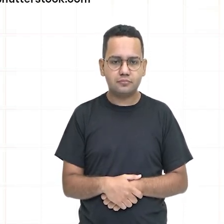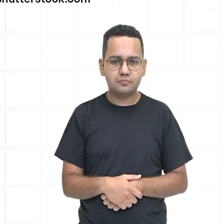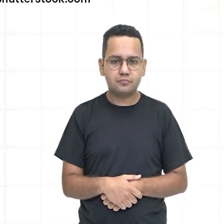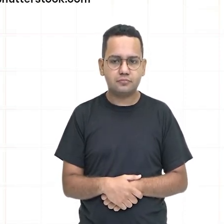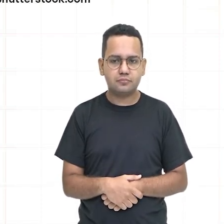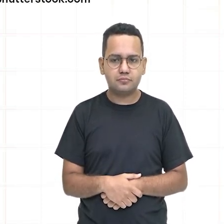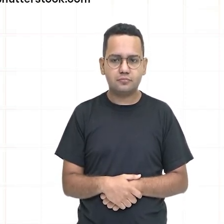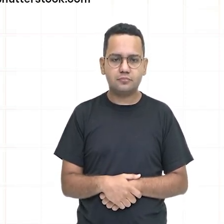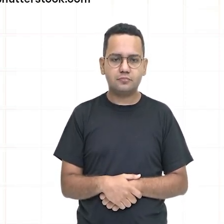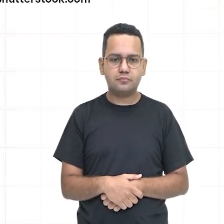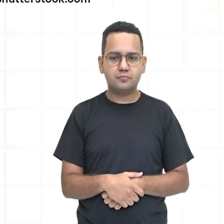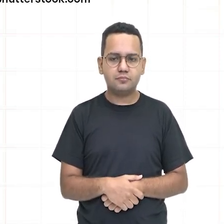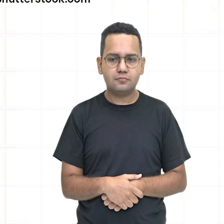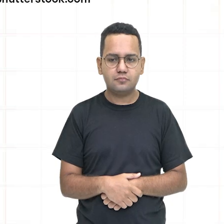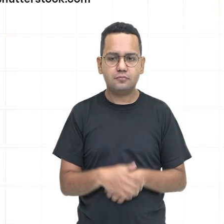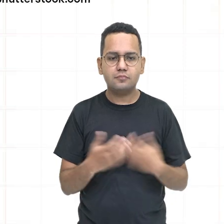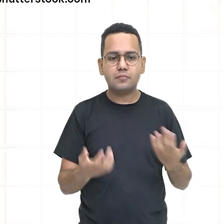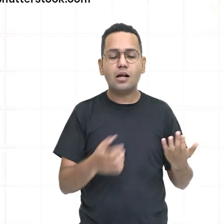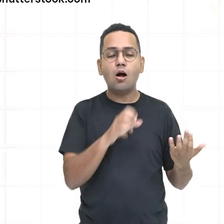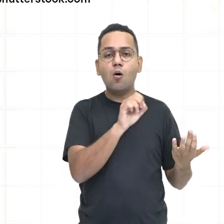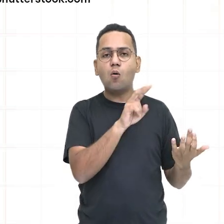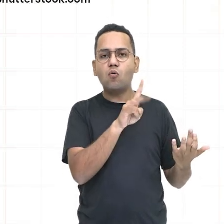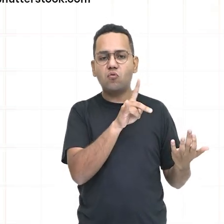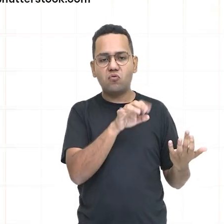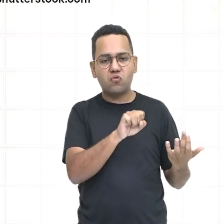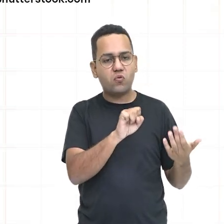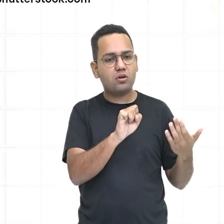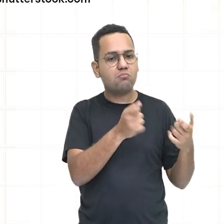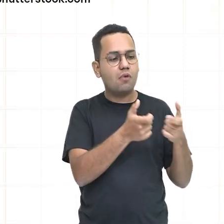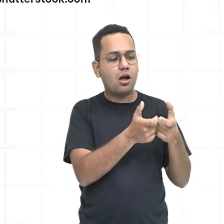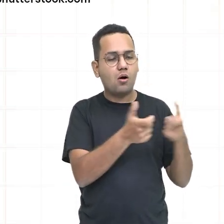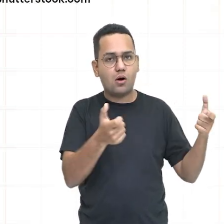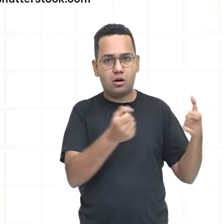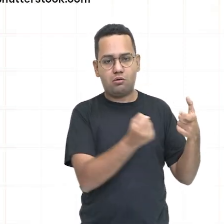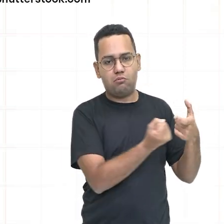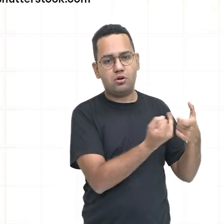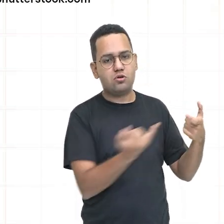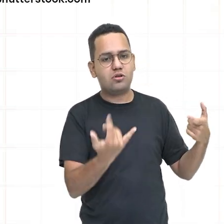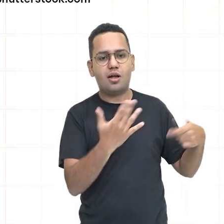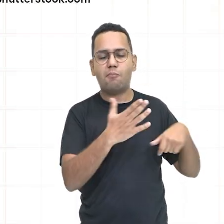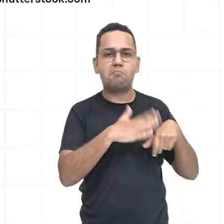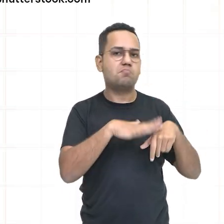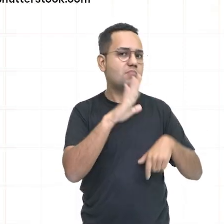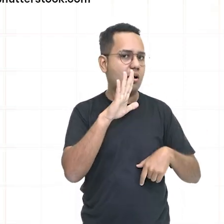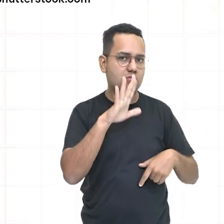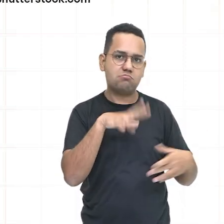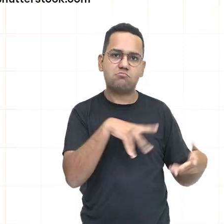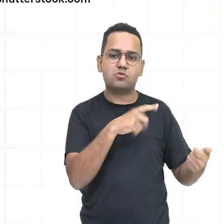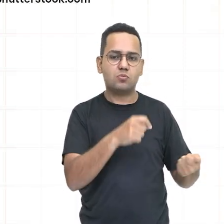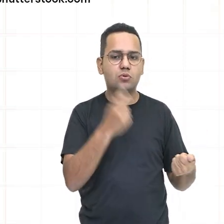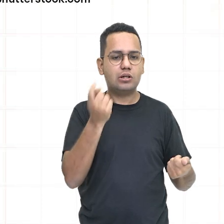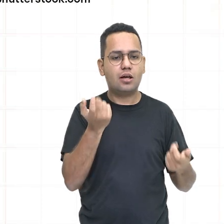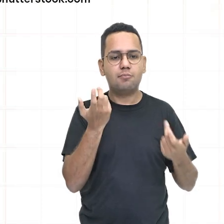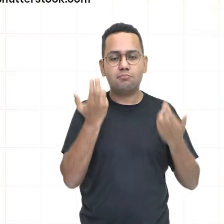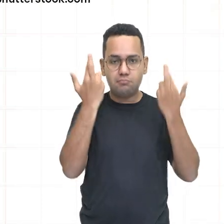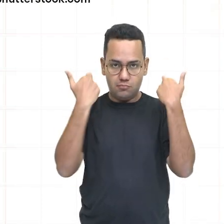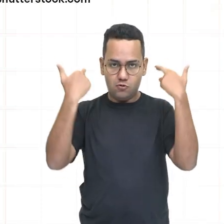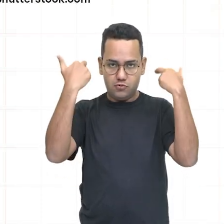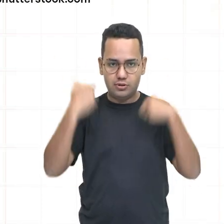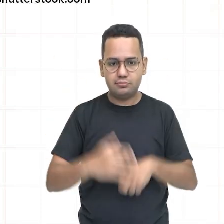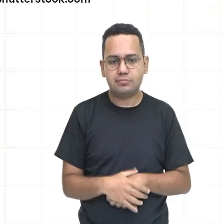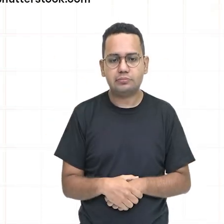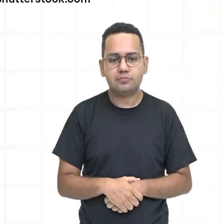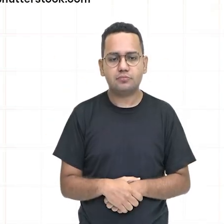do mundo de ovinos, tá? Isso principalmente representado pelas ovelhas.